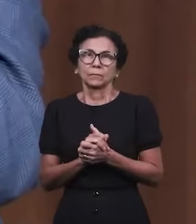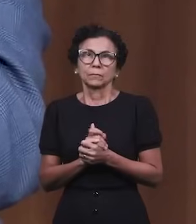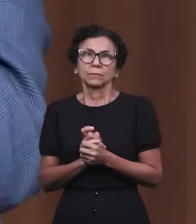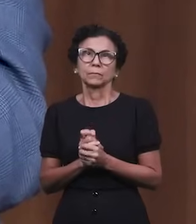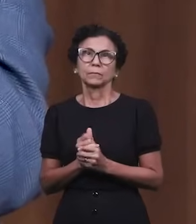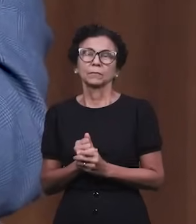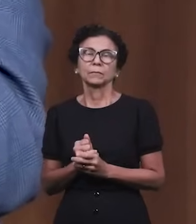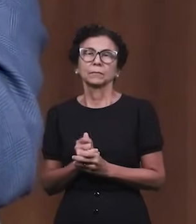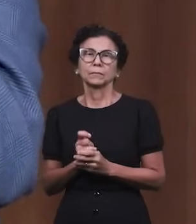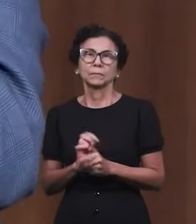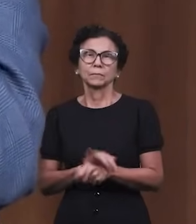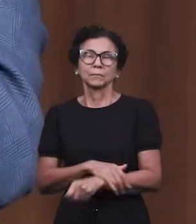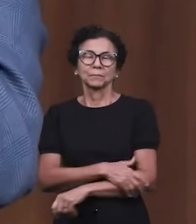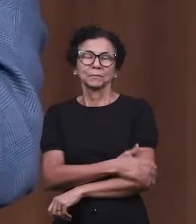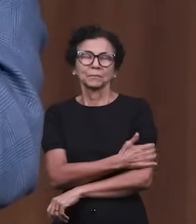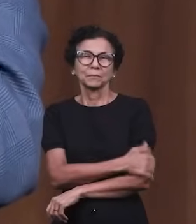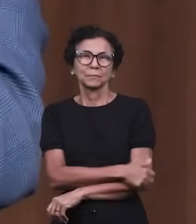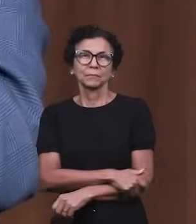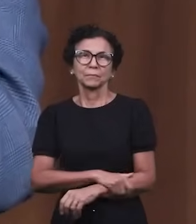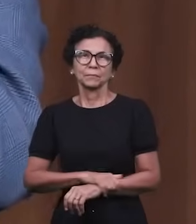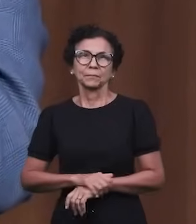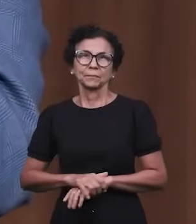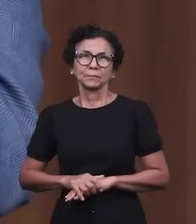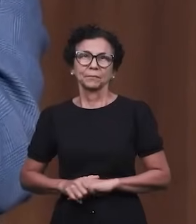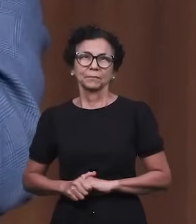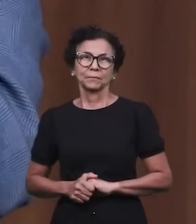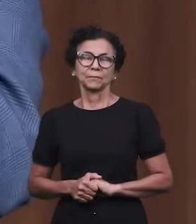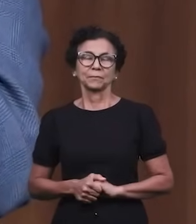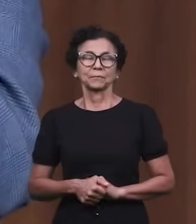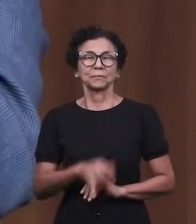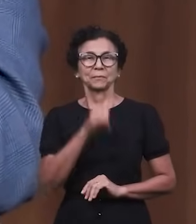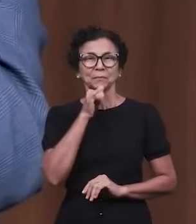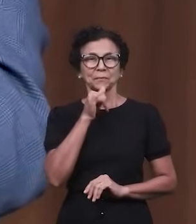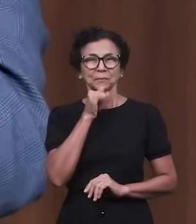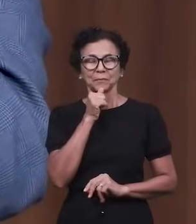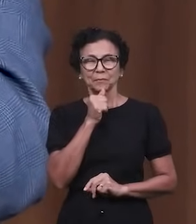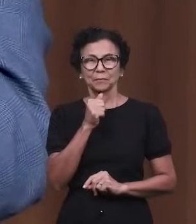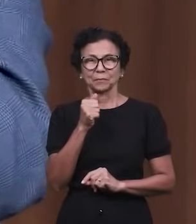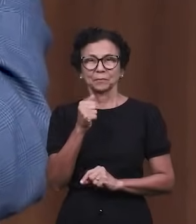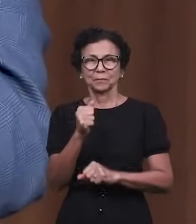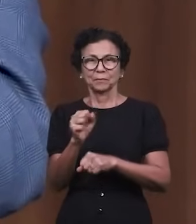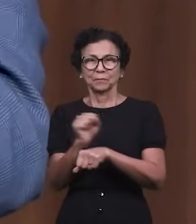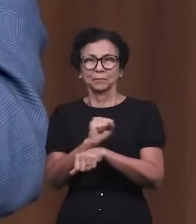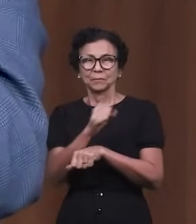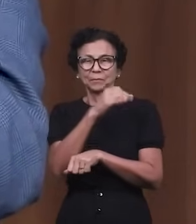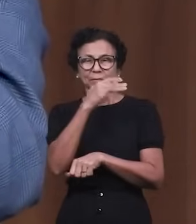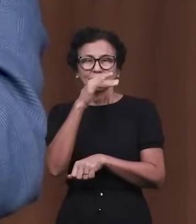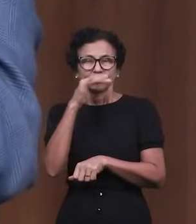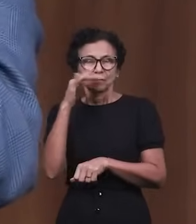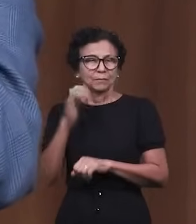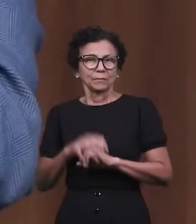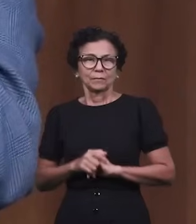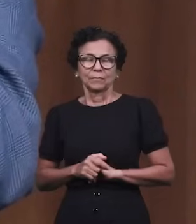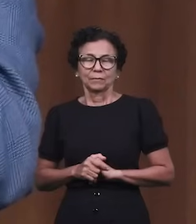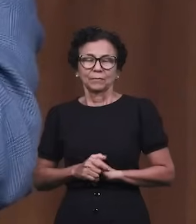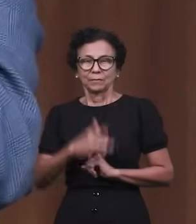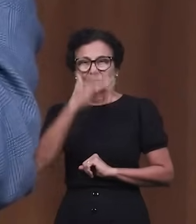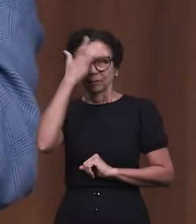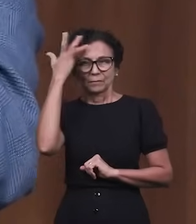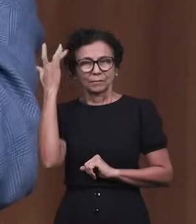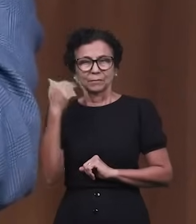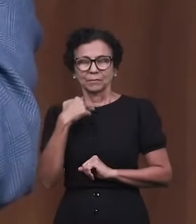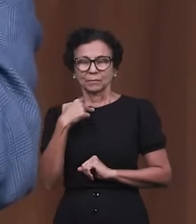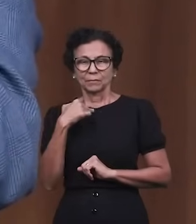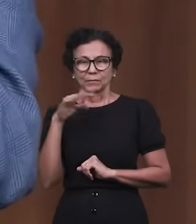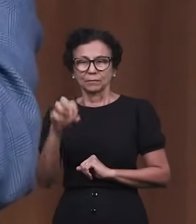você, entendeu? É igual carro novo, né? Você não deixa ninguém pegar, ninguém dirigir e tal. O dom espiritual é